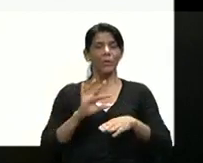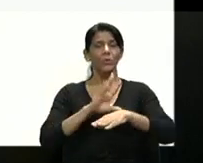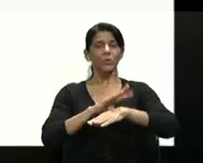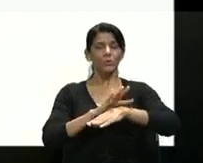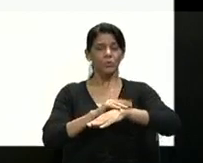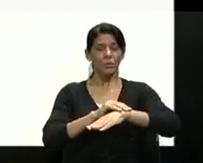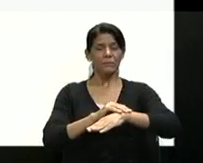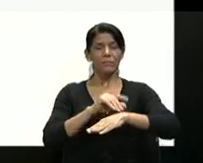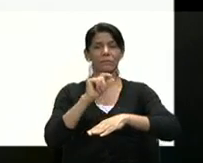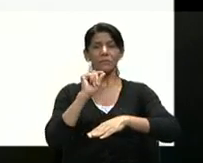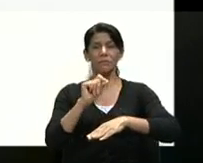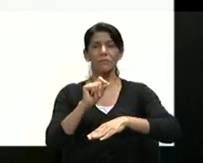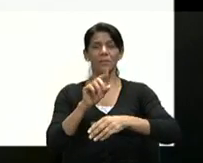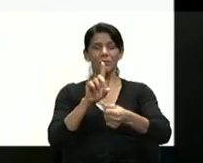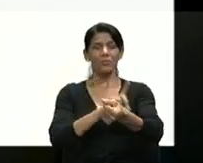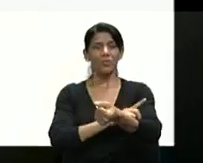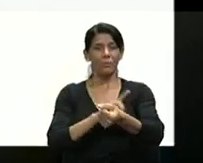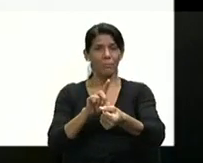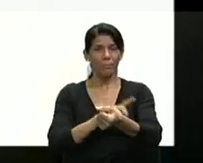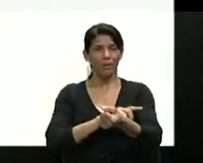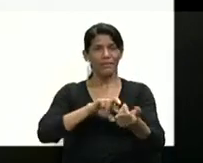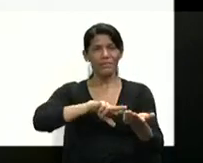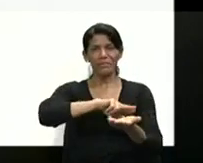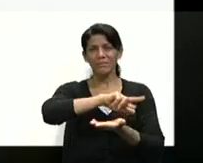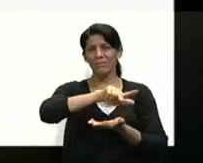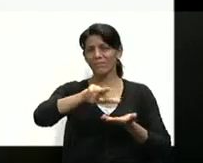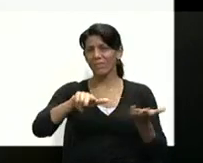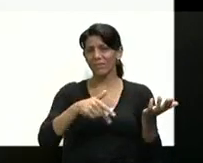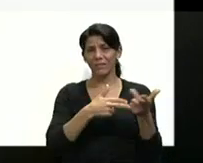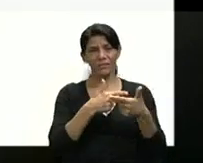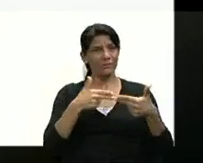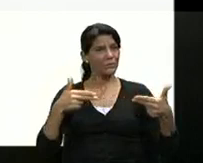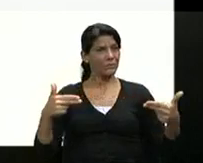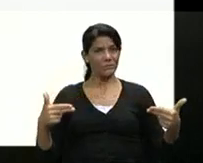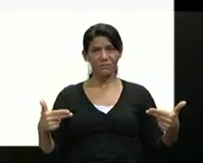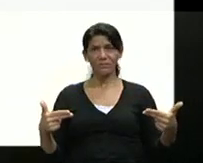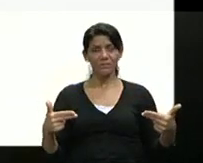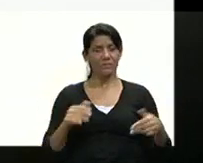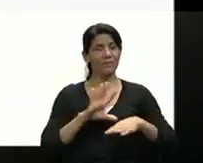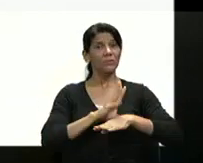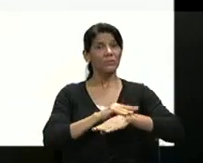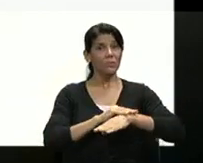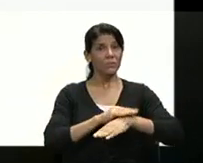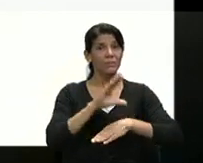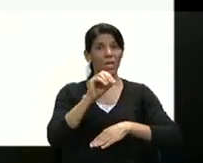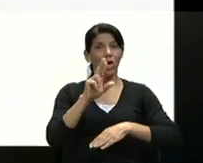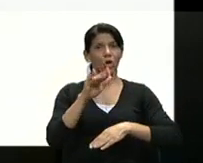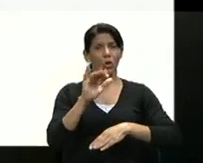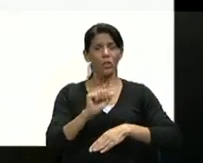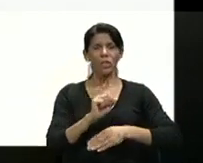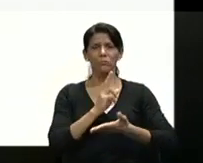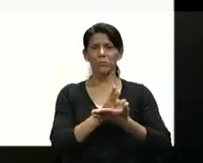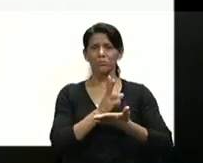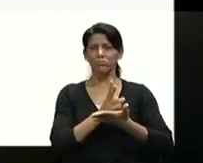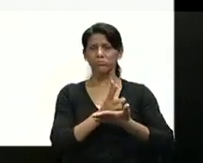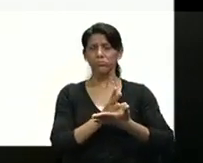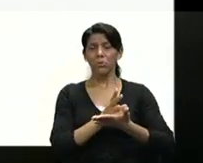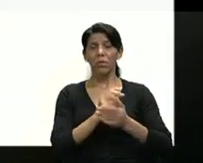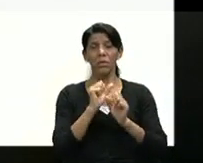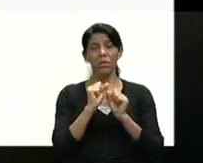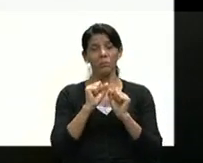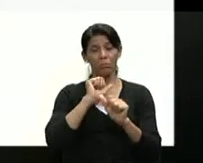de diabetes, enfim, de uma série de doenças crônicas que